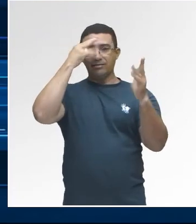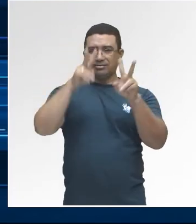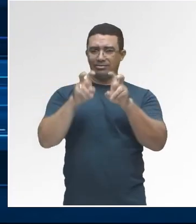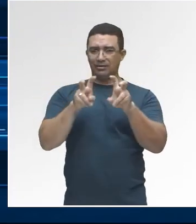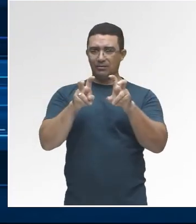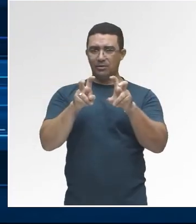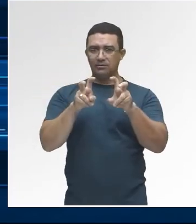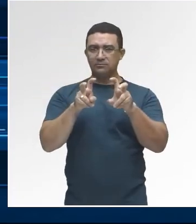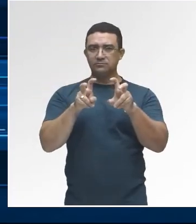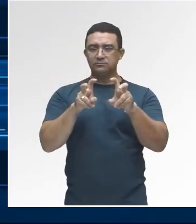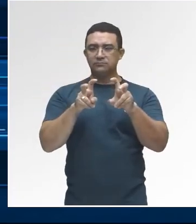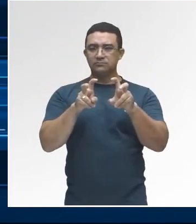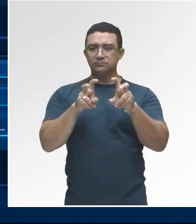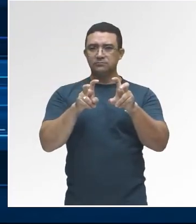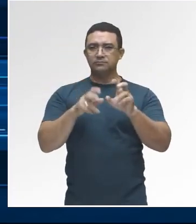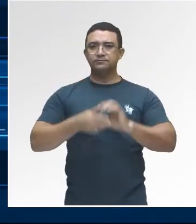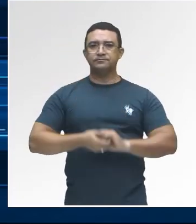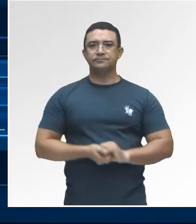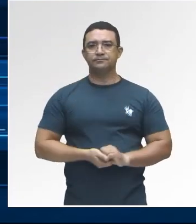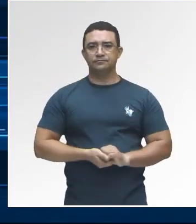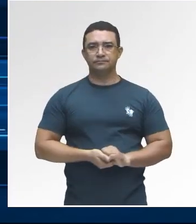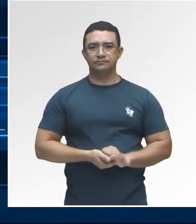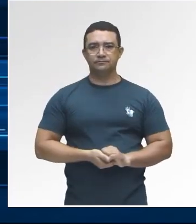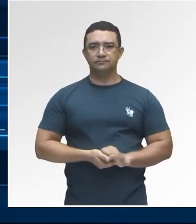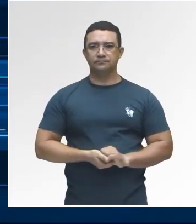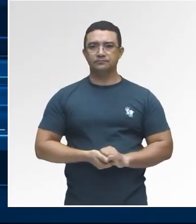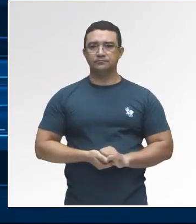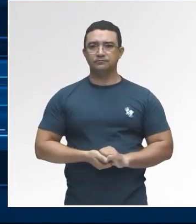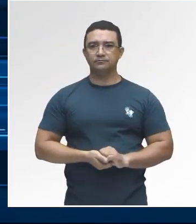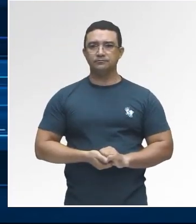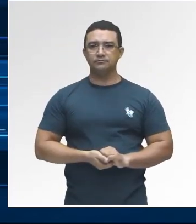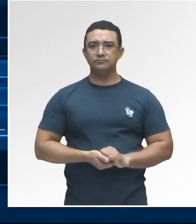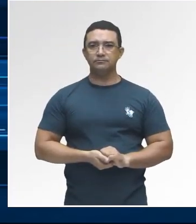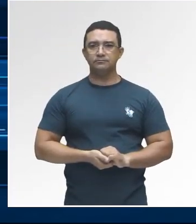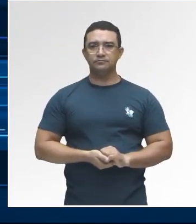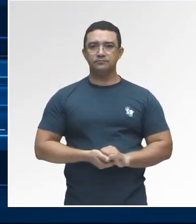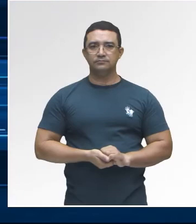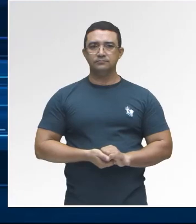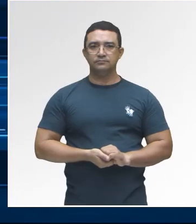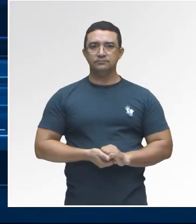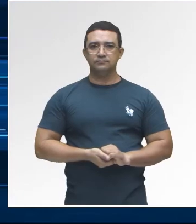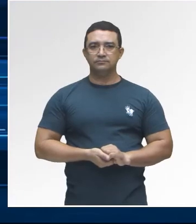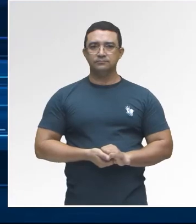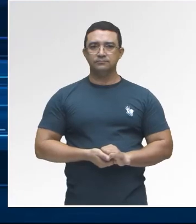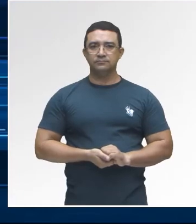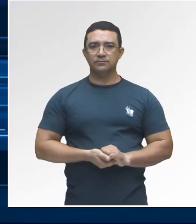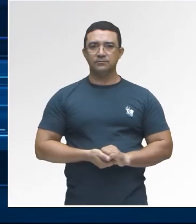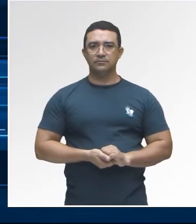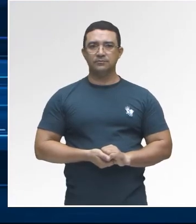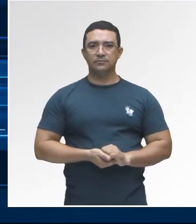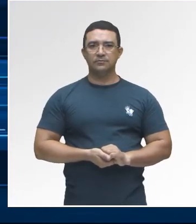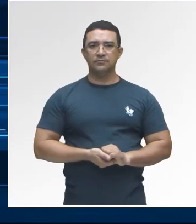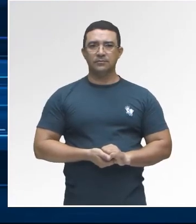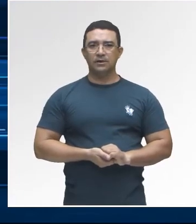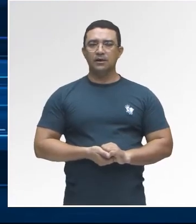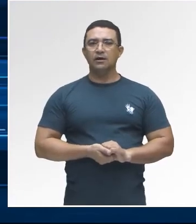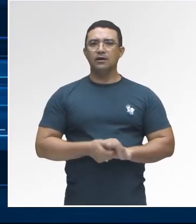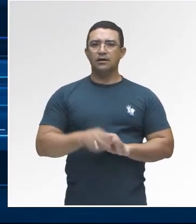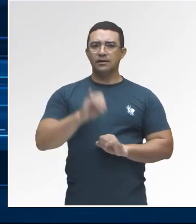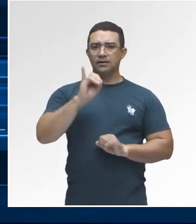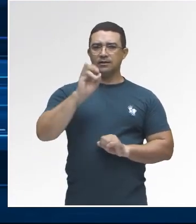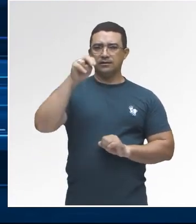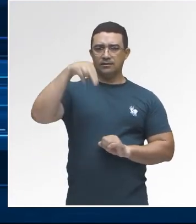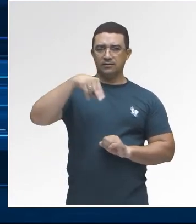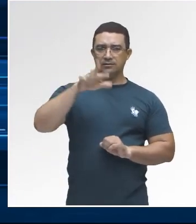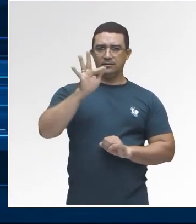inferir, resumindo tudo, sobre toda aquela informação que você tem? Então, fazer inferências é isso. É você fazer,